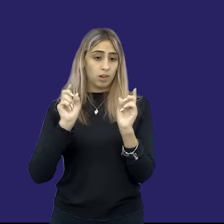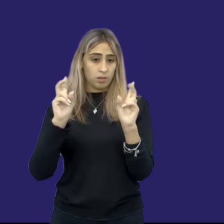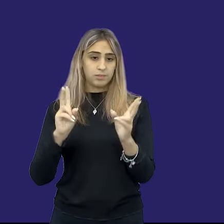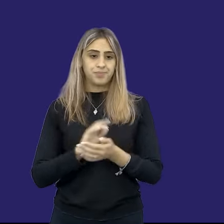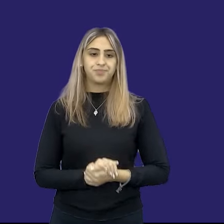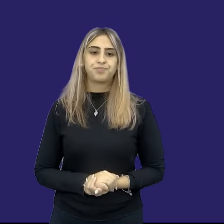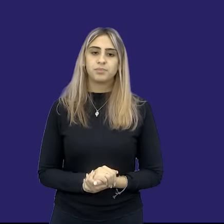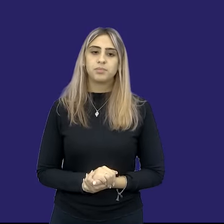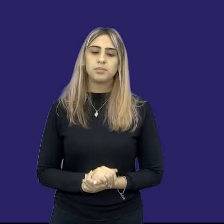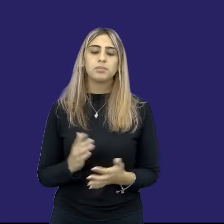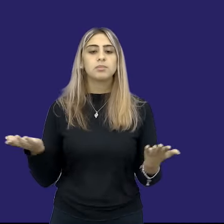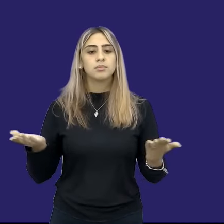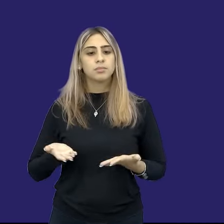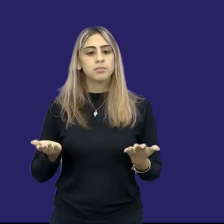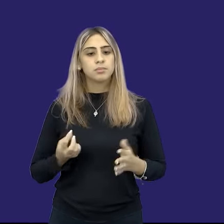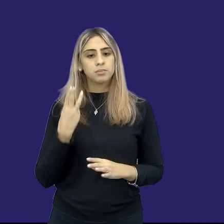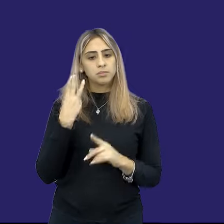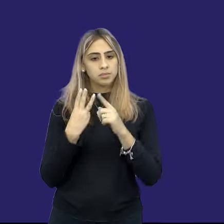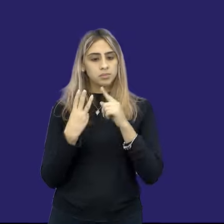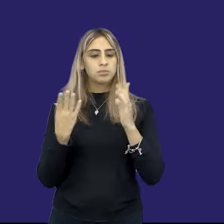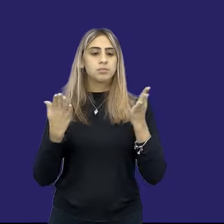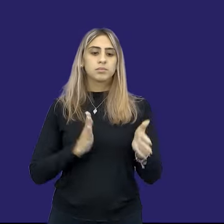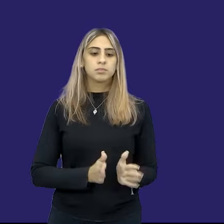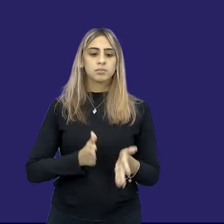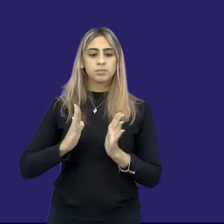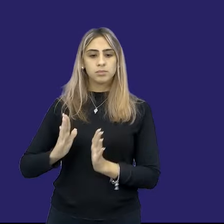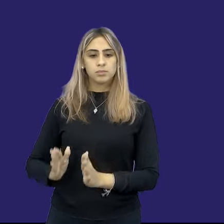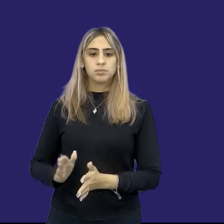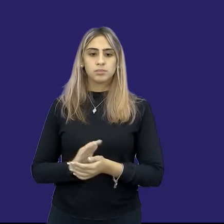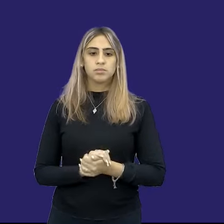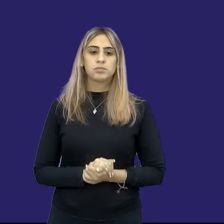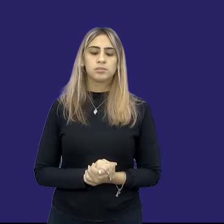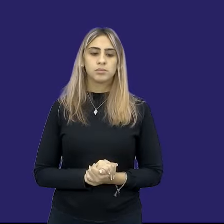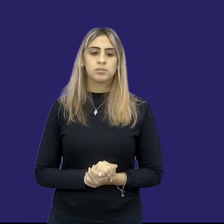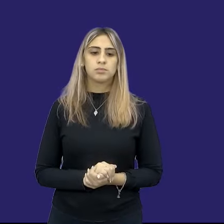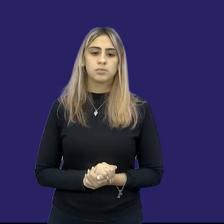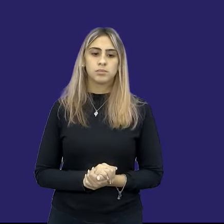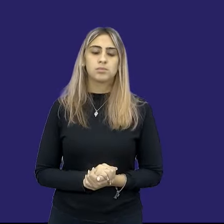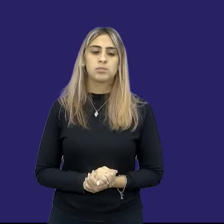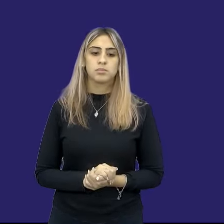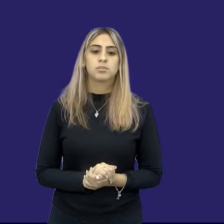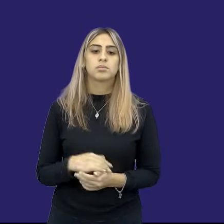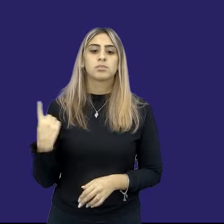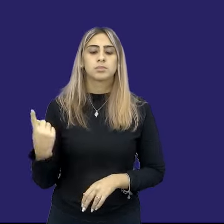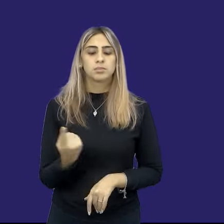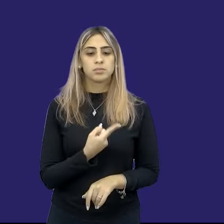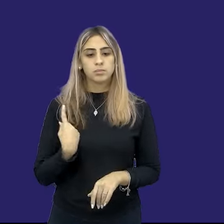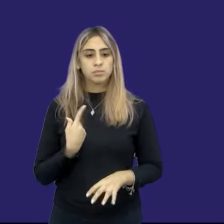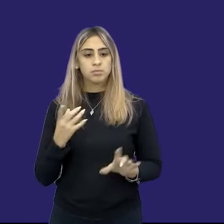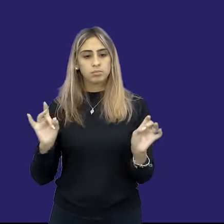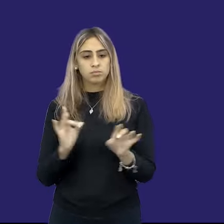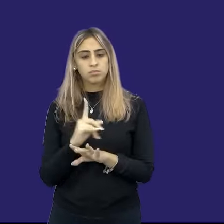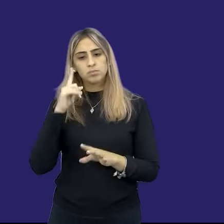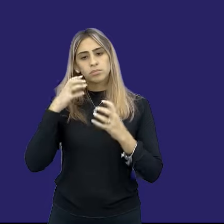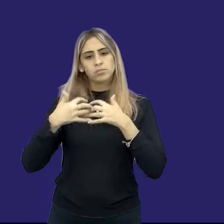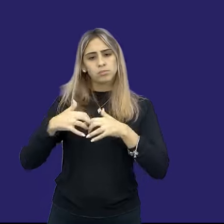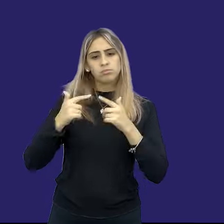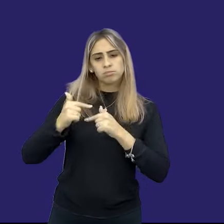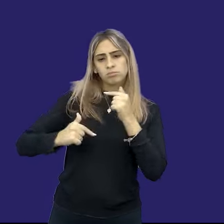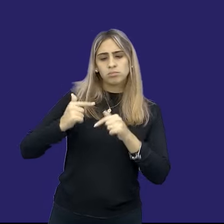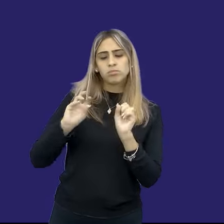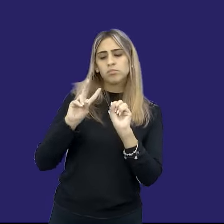ok? Bem, então, nosso terceiro momento aqui, né, é que nós possamos pensar no trabalho